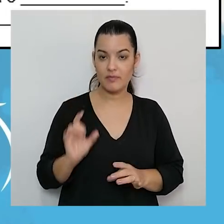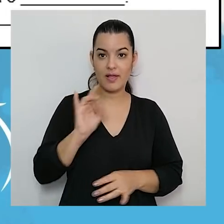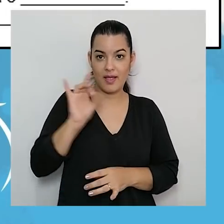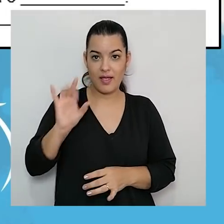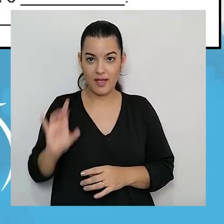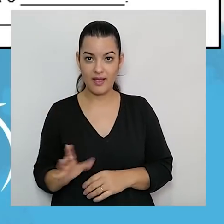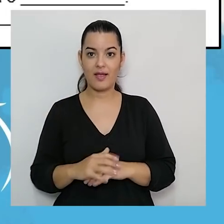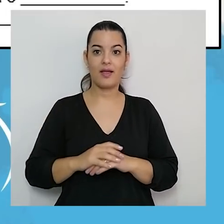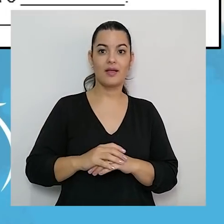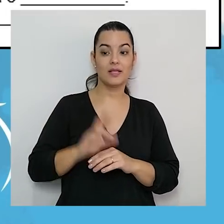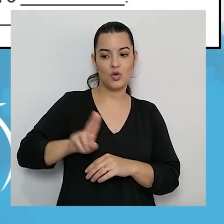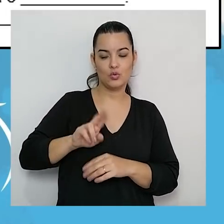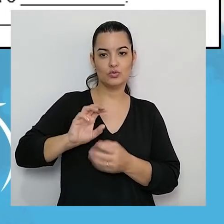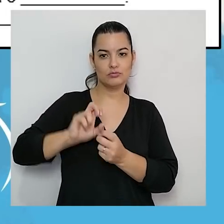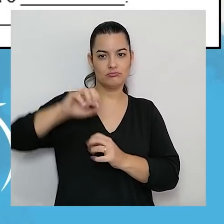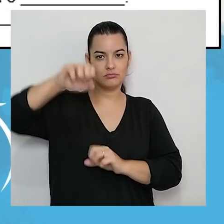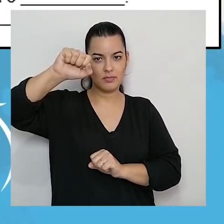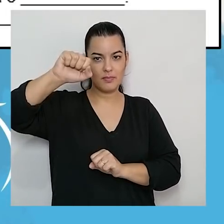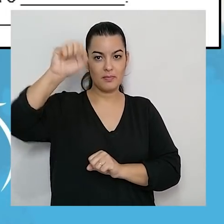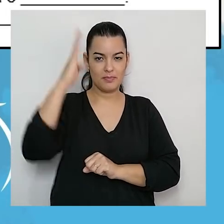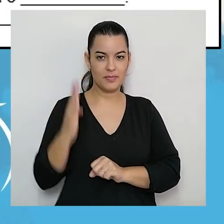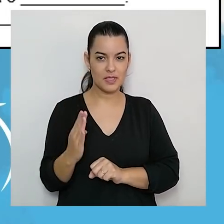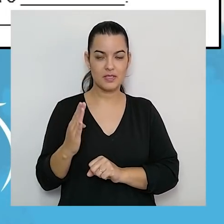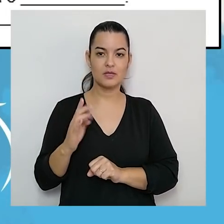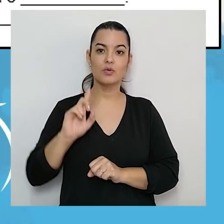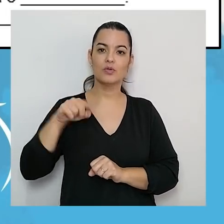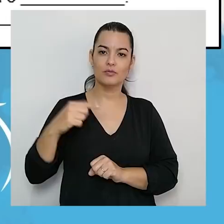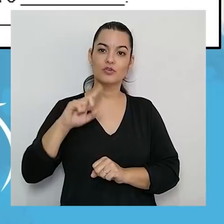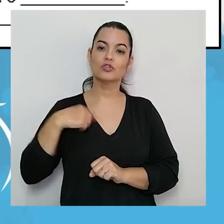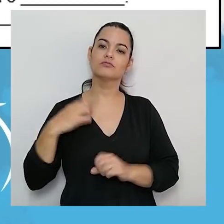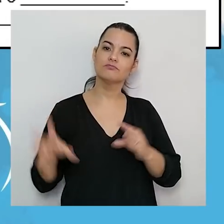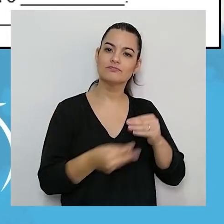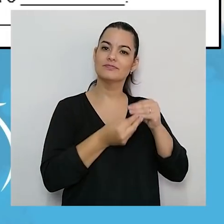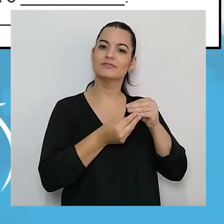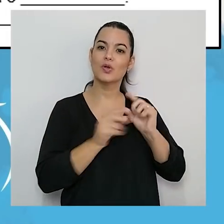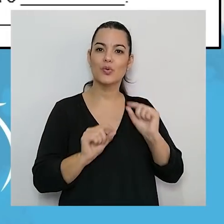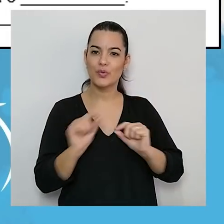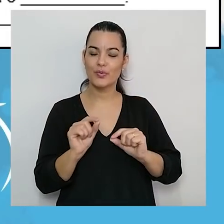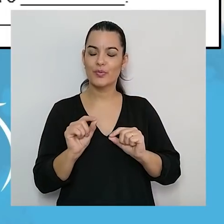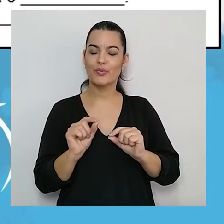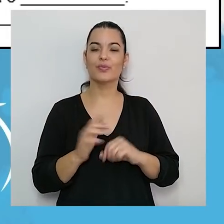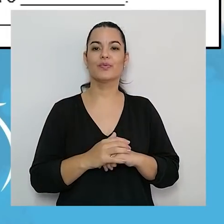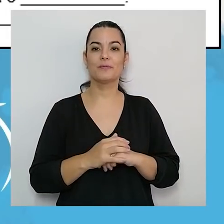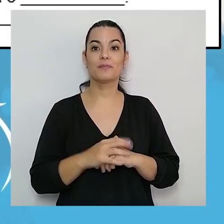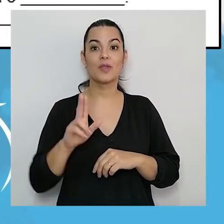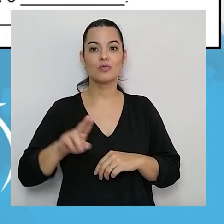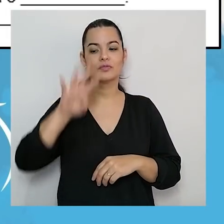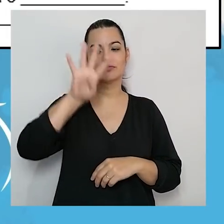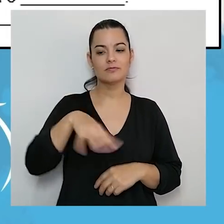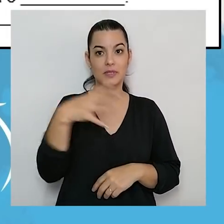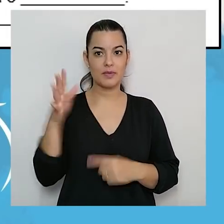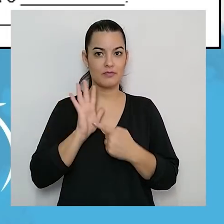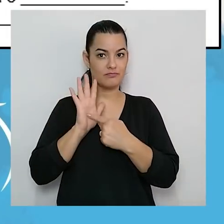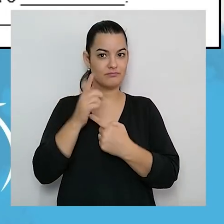mapa, nós vamos fazer um complemento disso. Esse complemento será feito a partir dessa tabela que